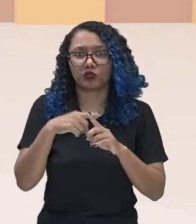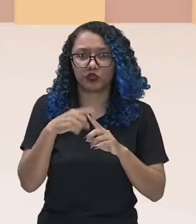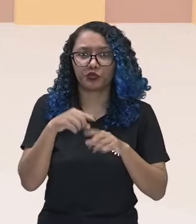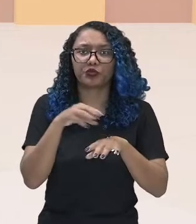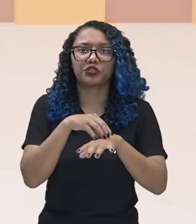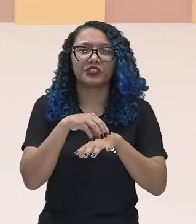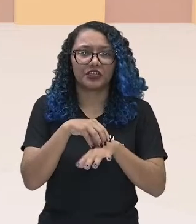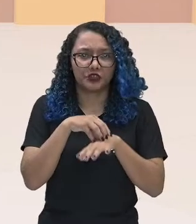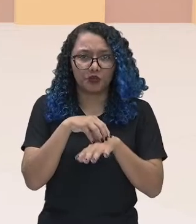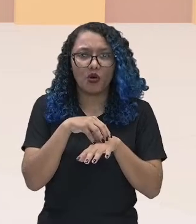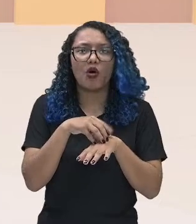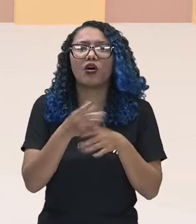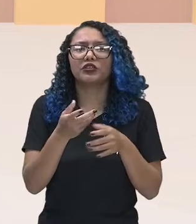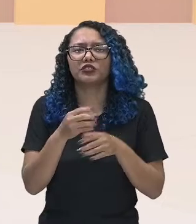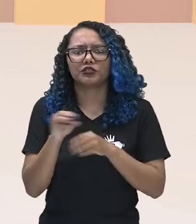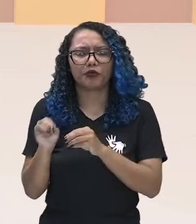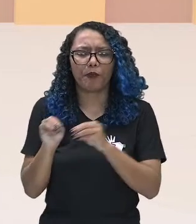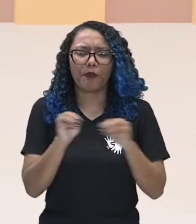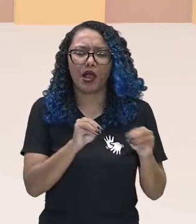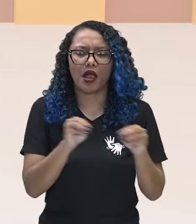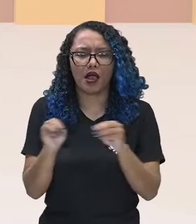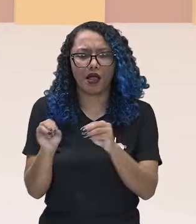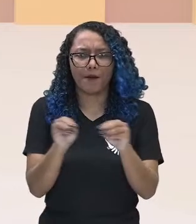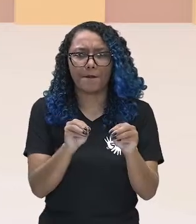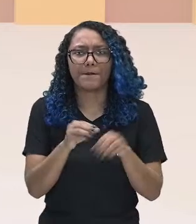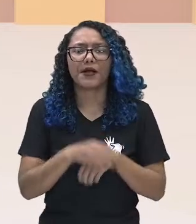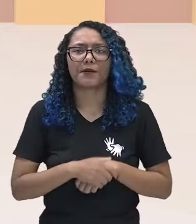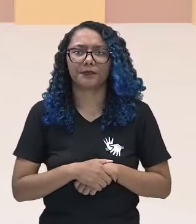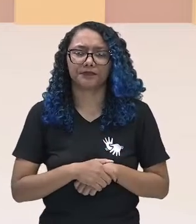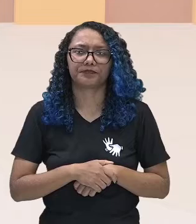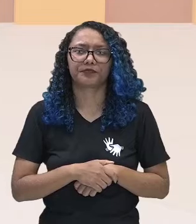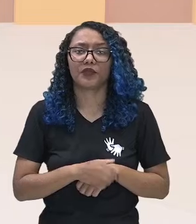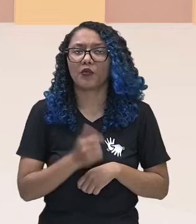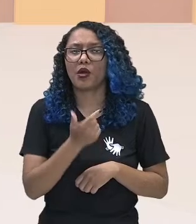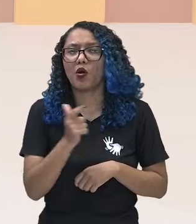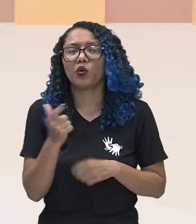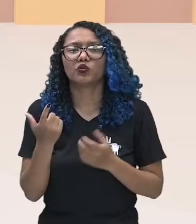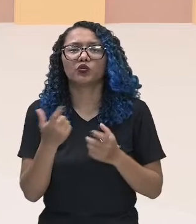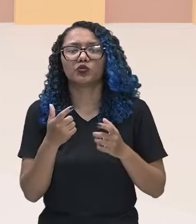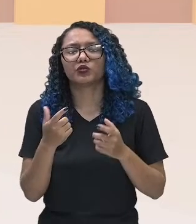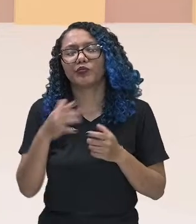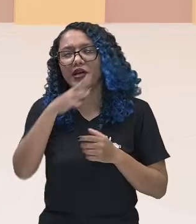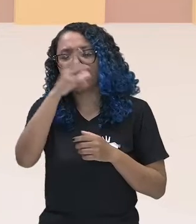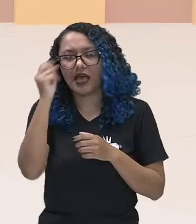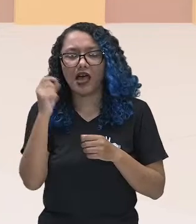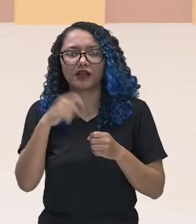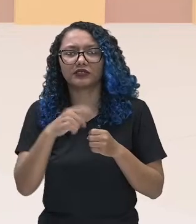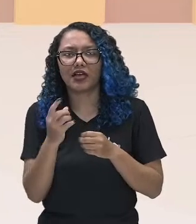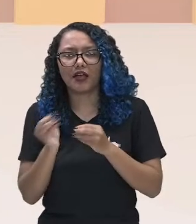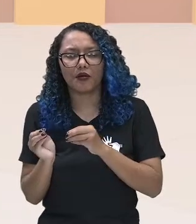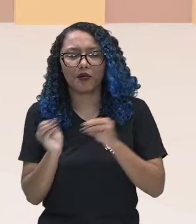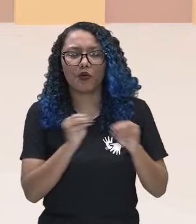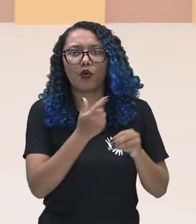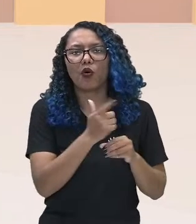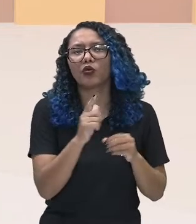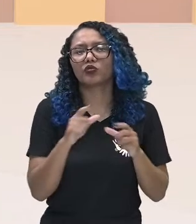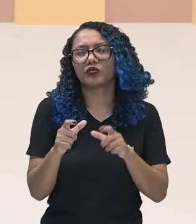se locomover aqui, saindo de Manaus para outros municípios, como é o caso aí de